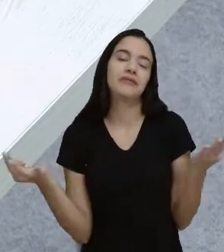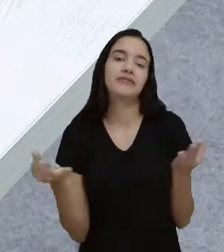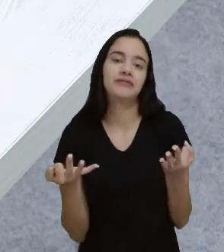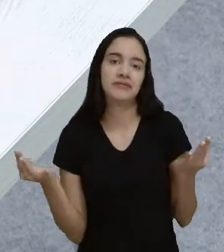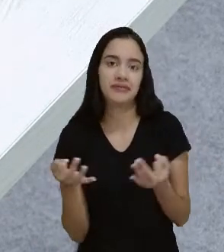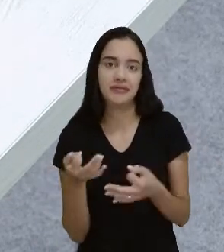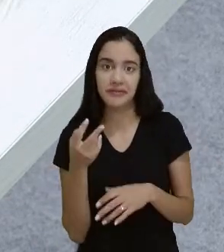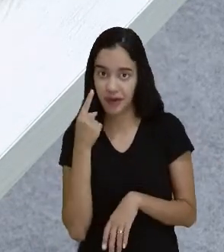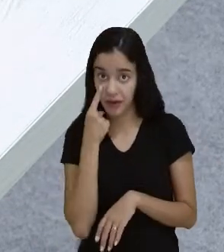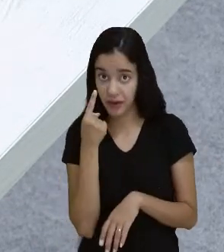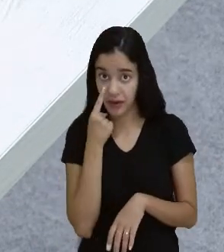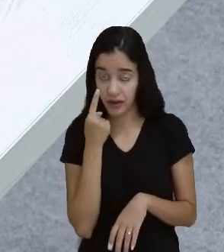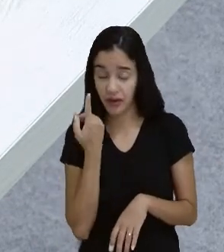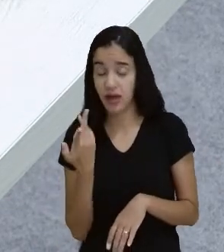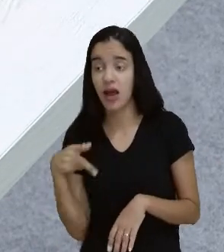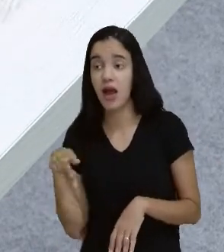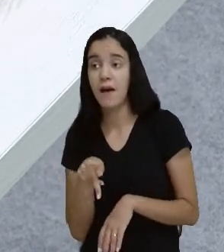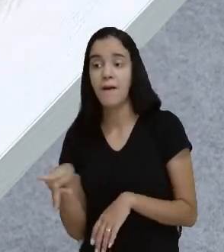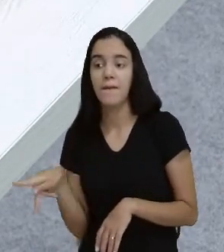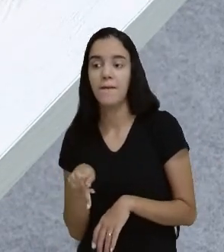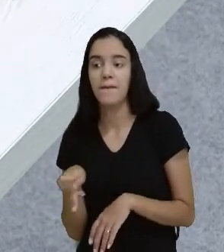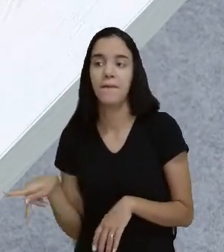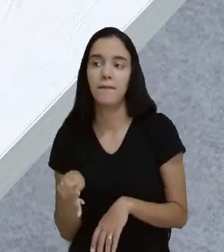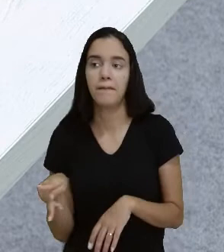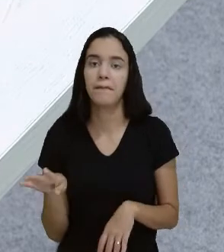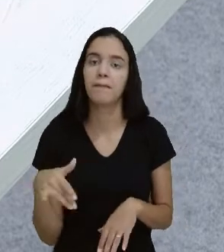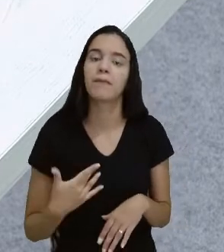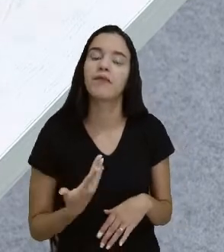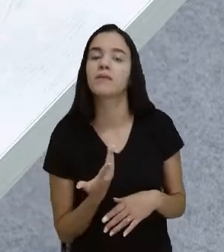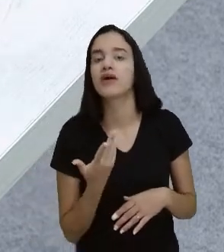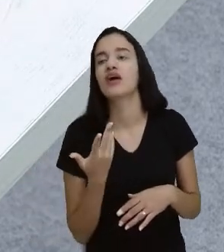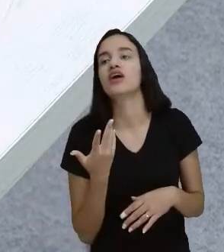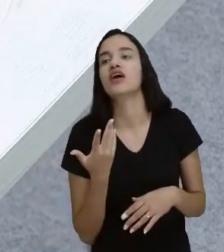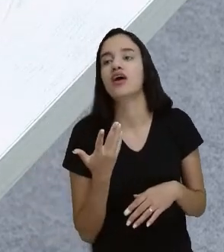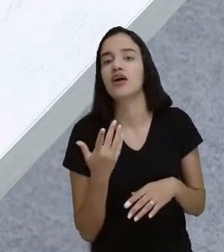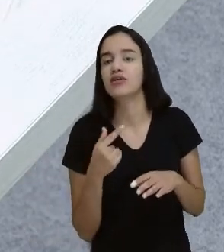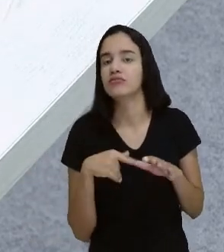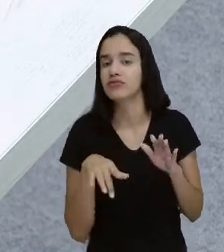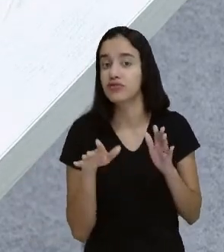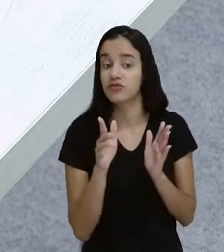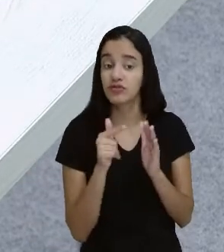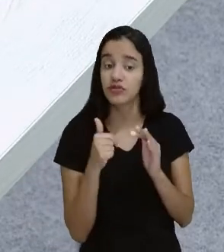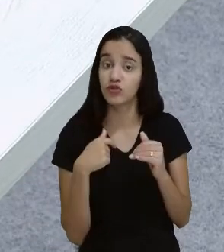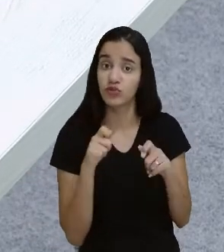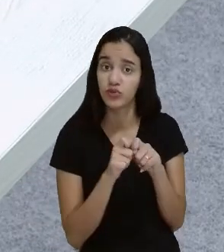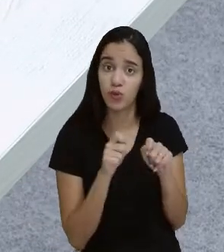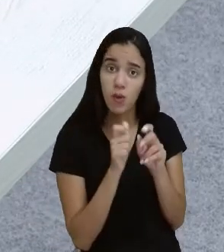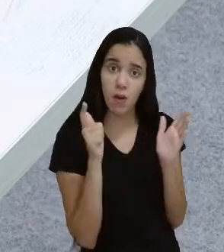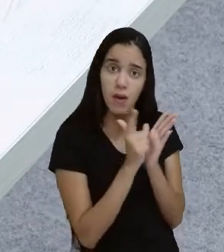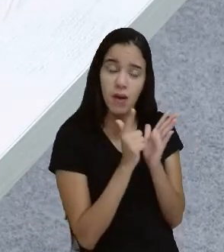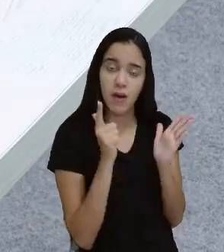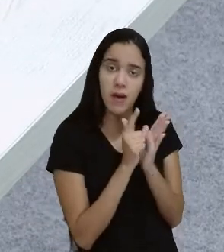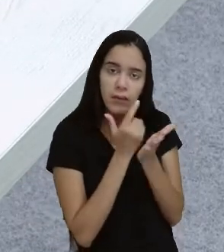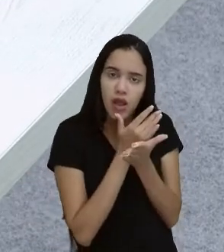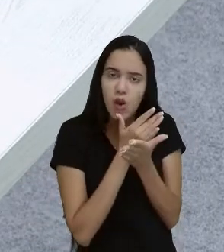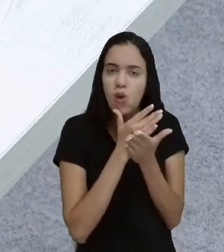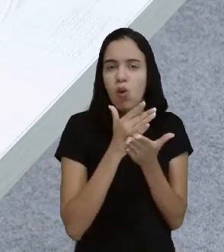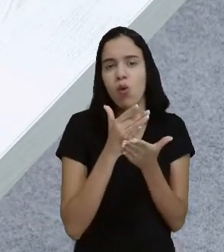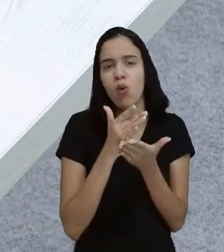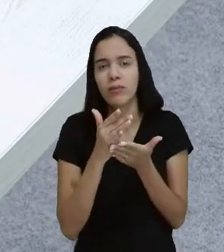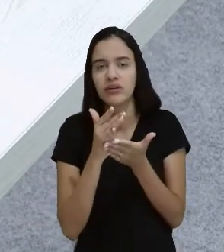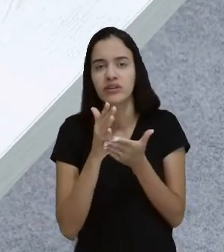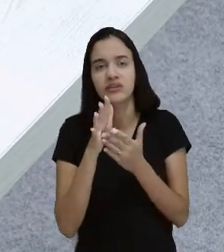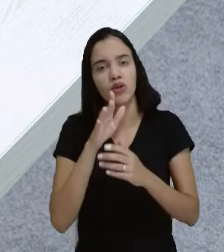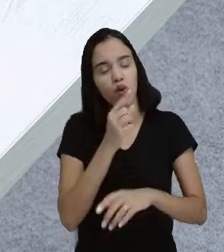vejam só. A professora Esther fez como eu fiz no papel, na outra situação problema. Ela começou a partir